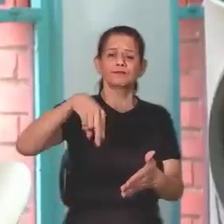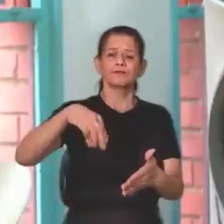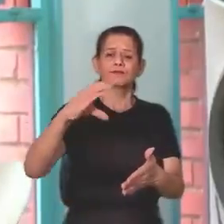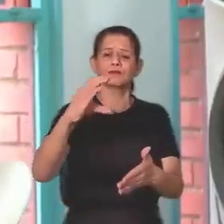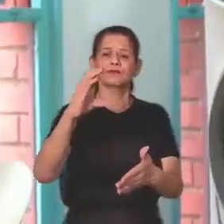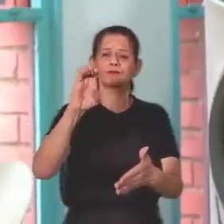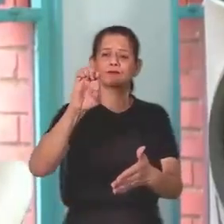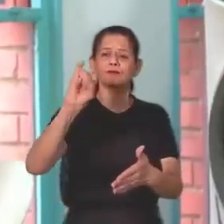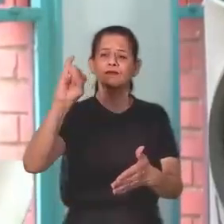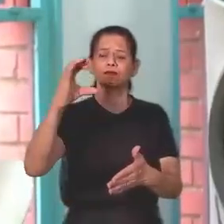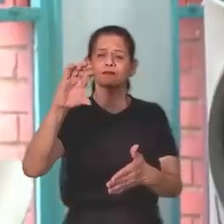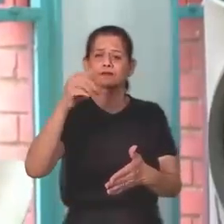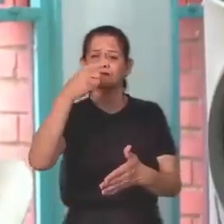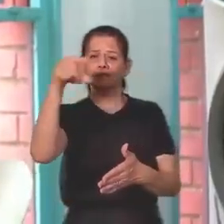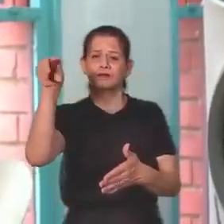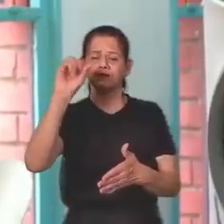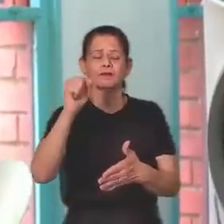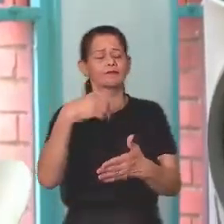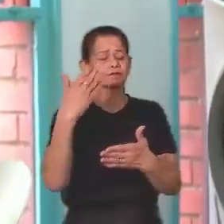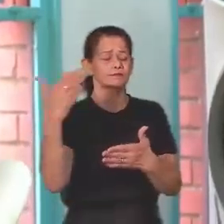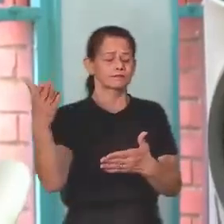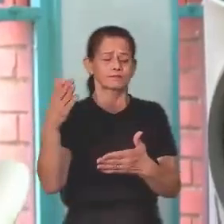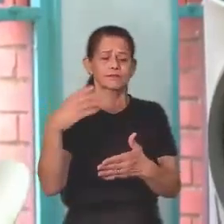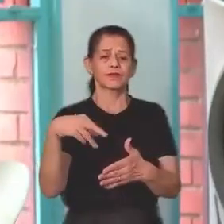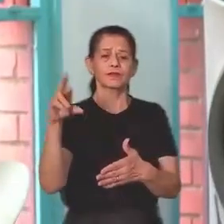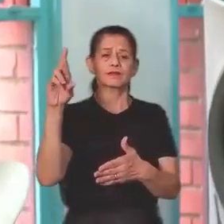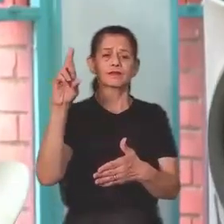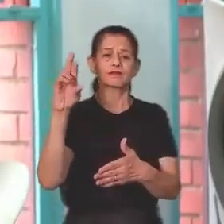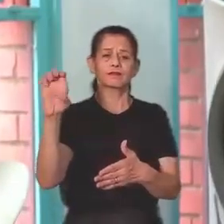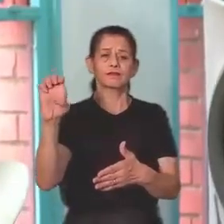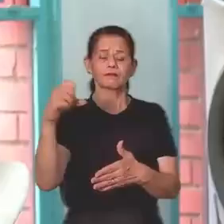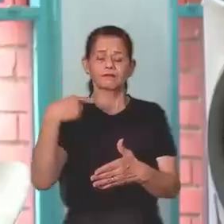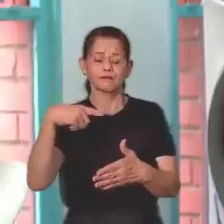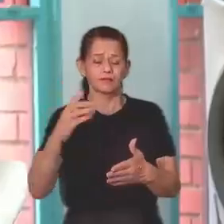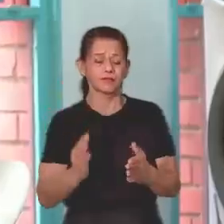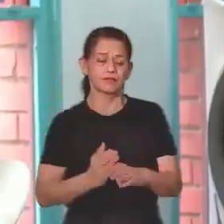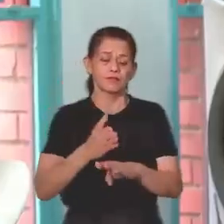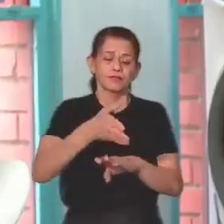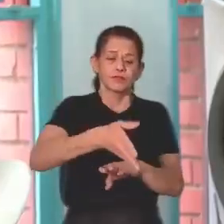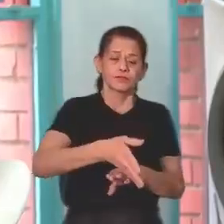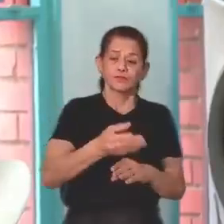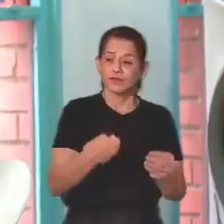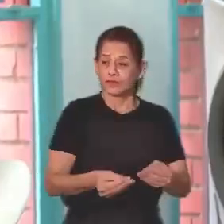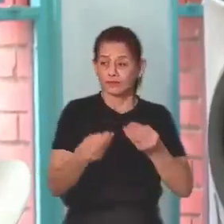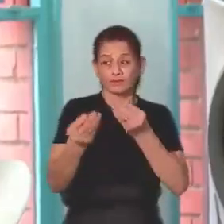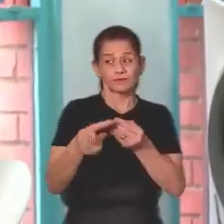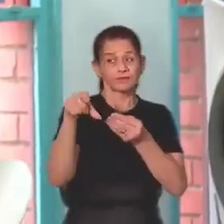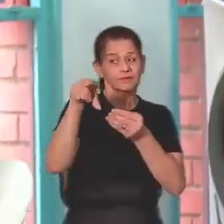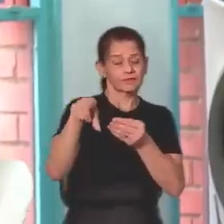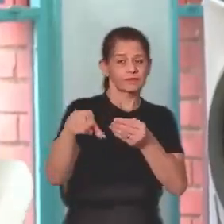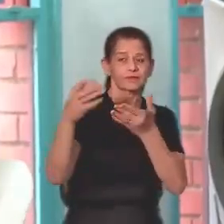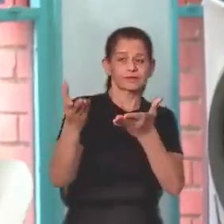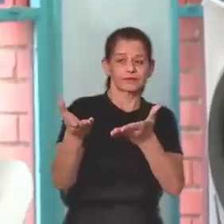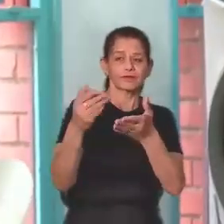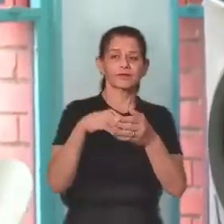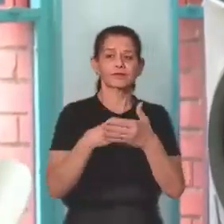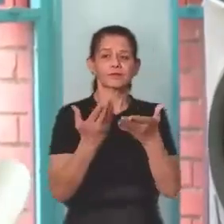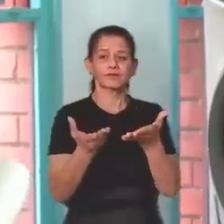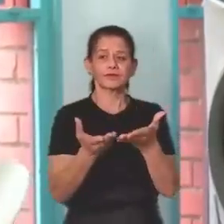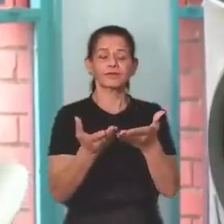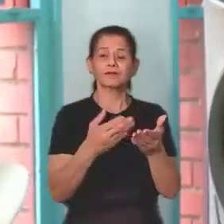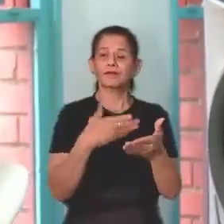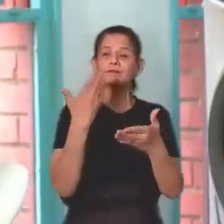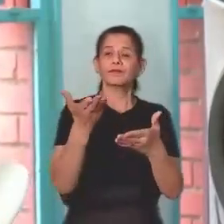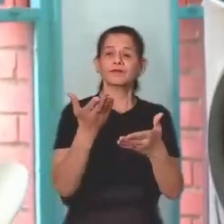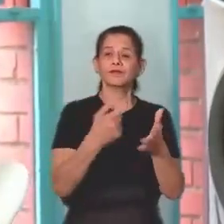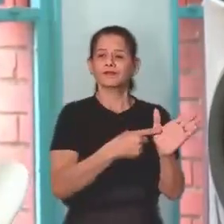uma escritora negra, né, que chegou até você e precisou dela chegar até